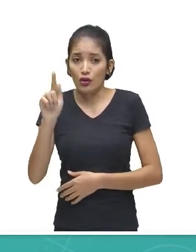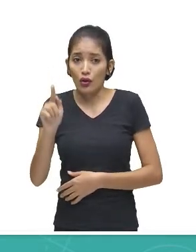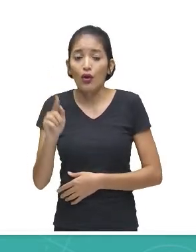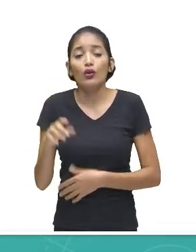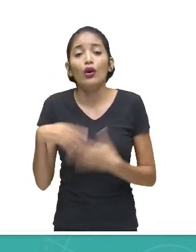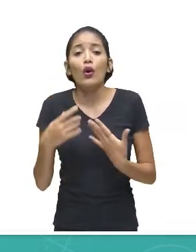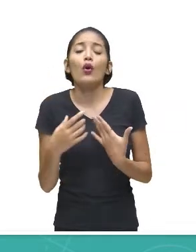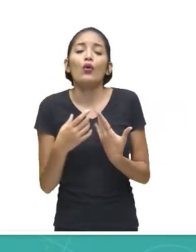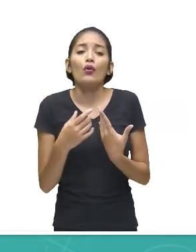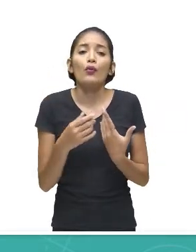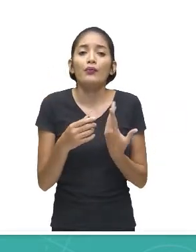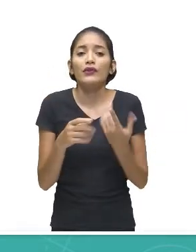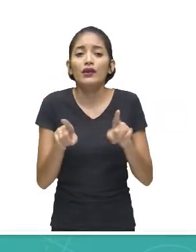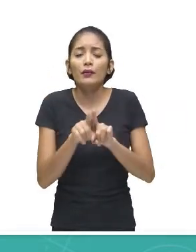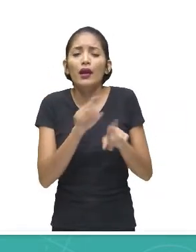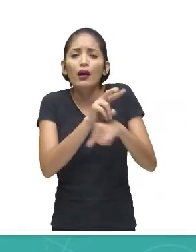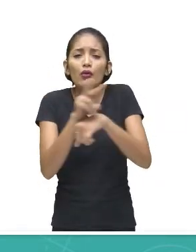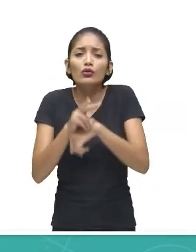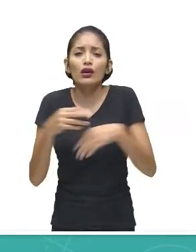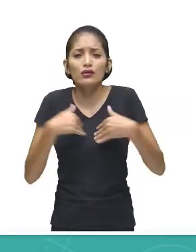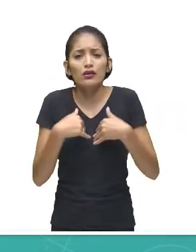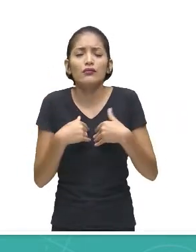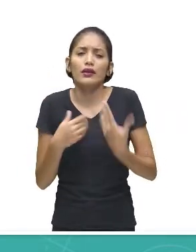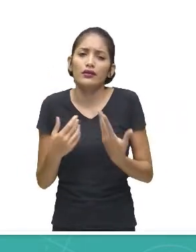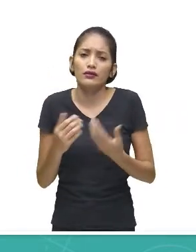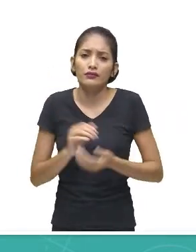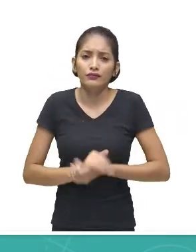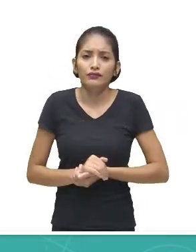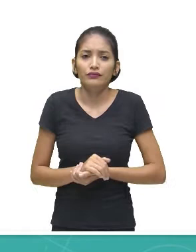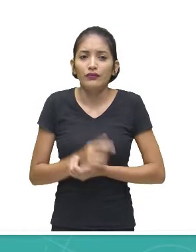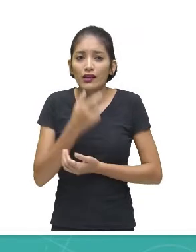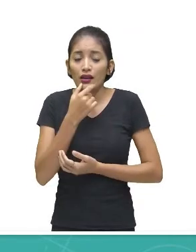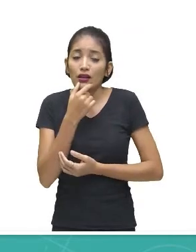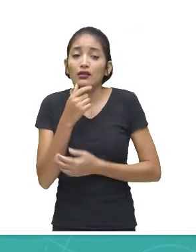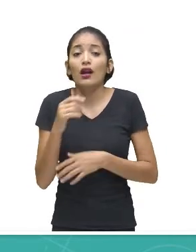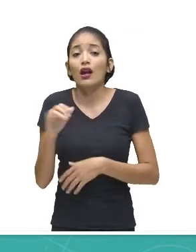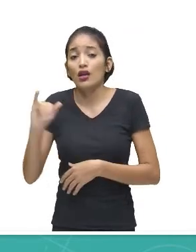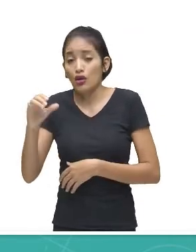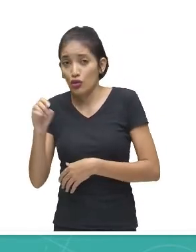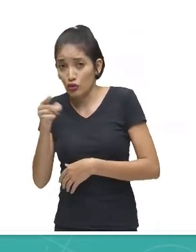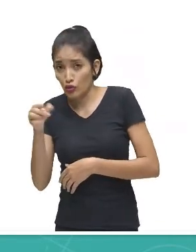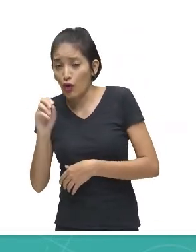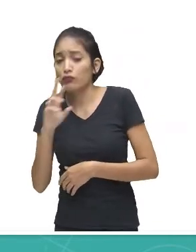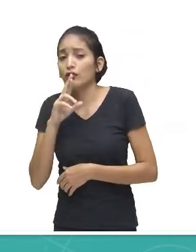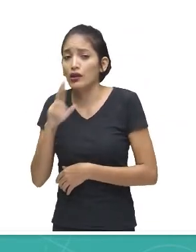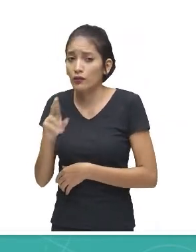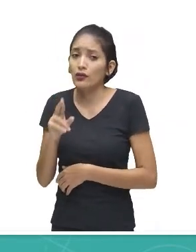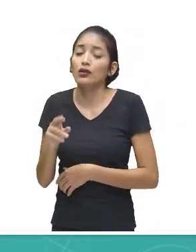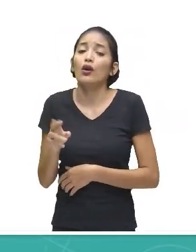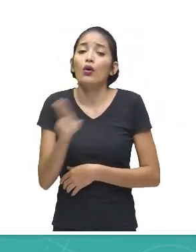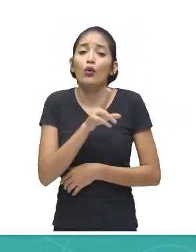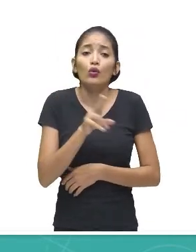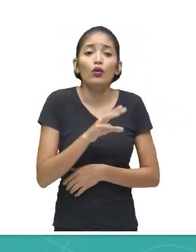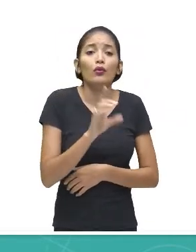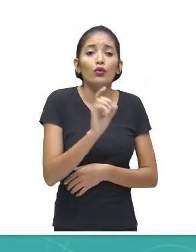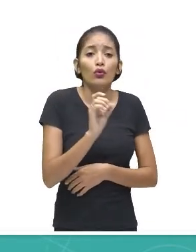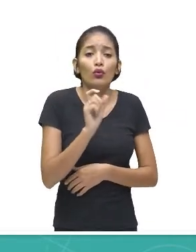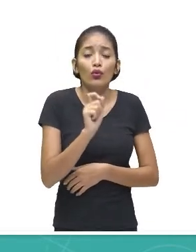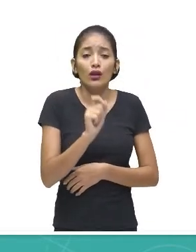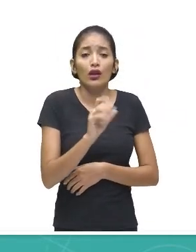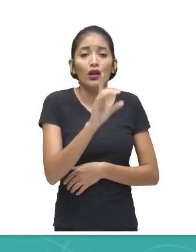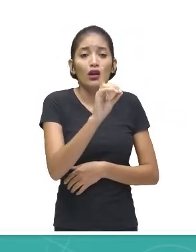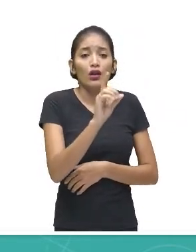Joãozinho responde, muito fácil, professora, dog to. Vamos ver então, com certeza vocês já imaginaram aí